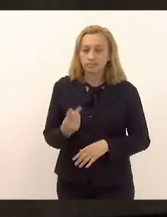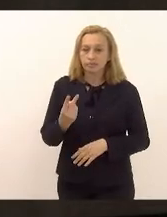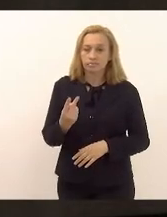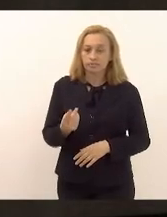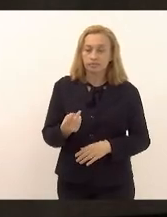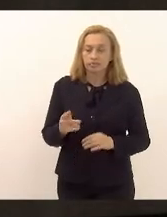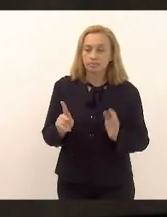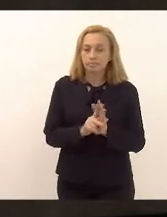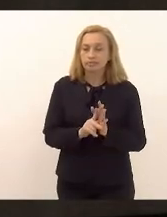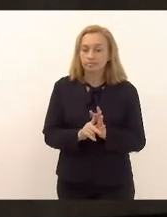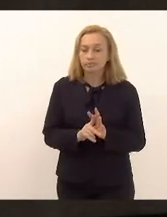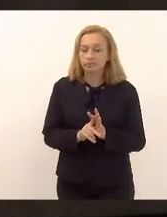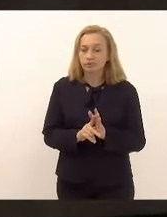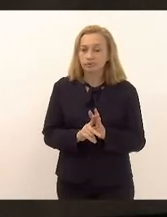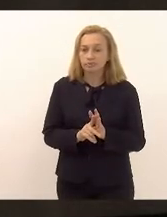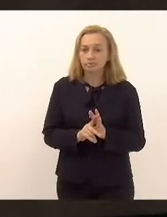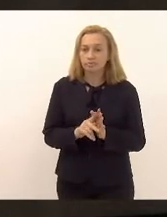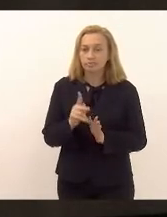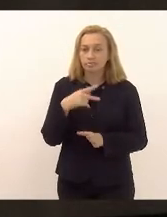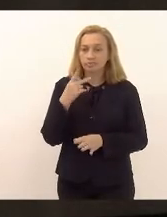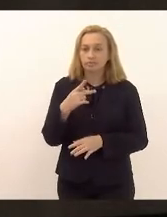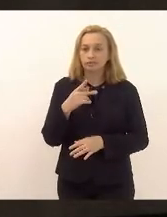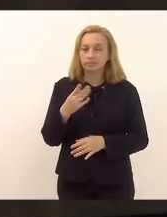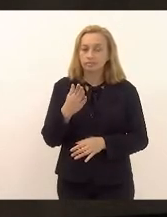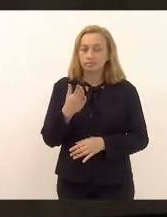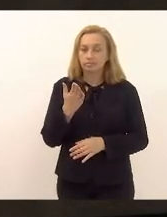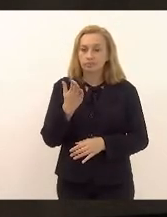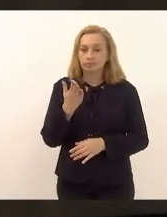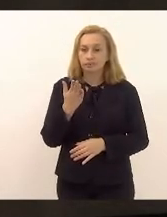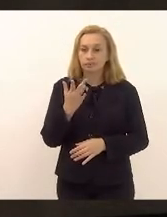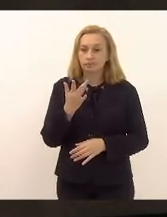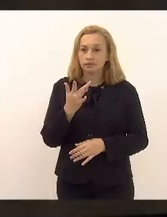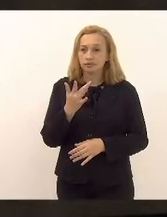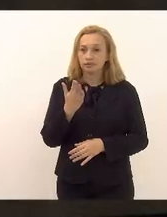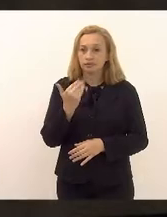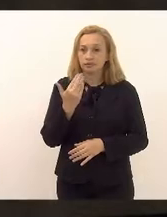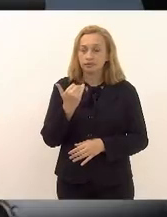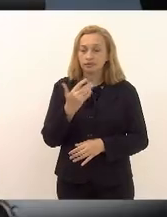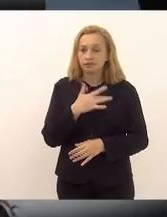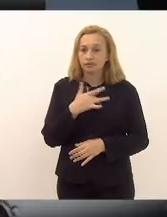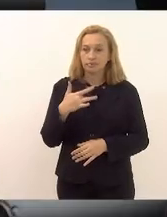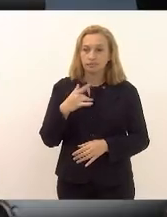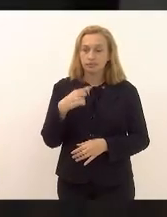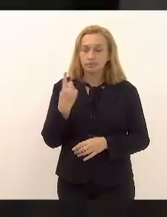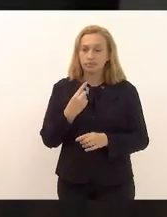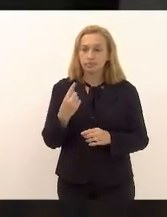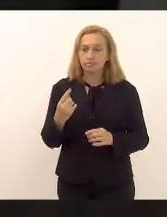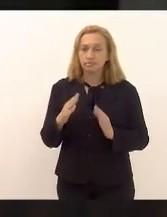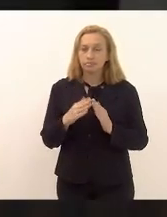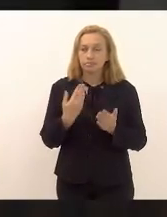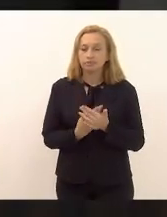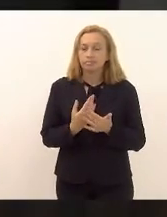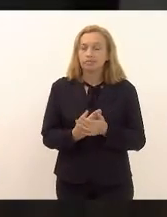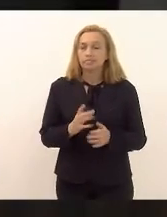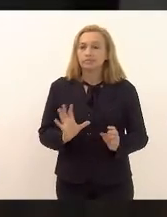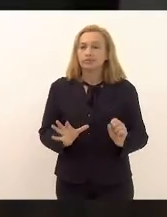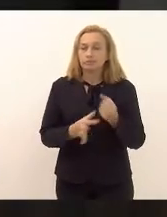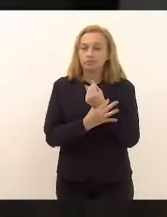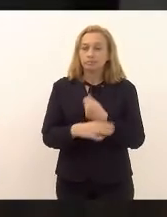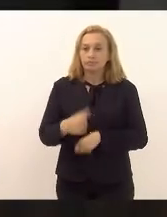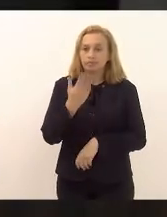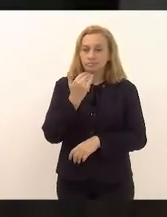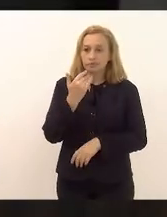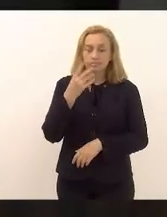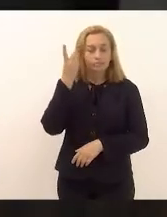que o projeto coloca de garantir alimentação saudável nas nossas escolas. Pela Comissão de Segurança Alimentar, a deputada